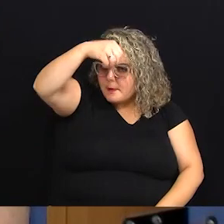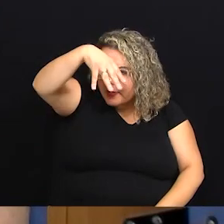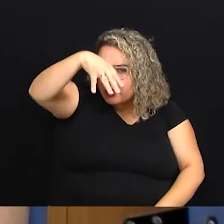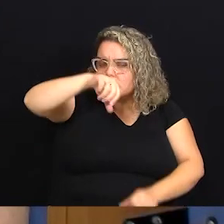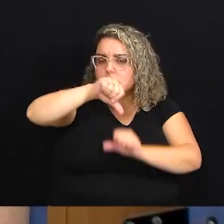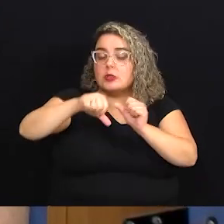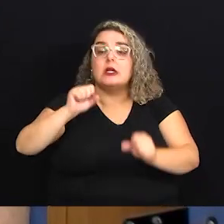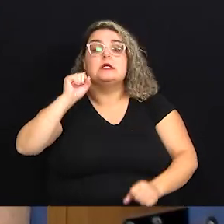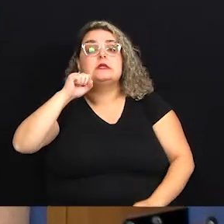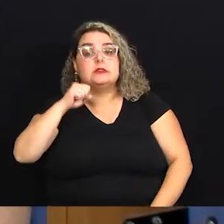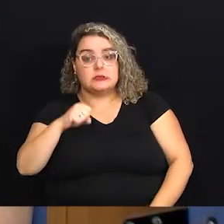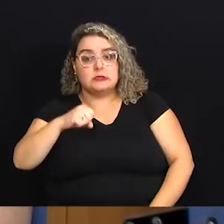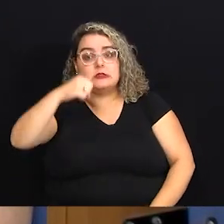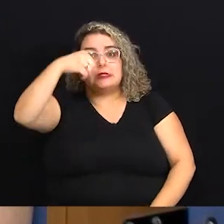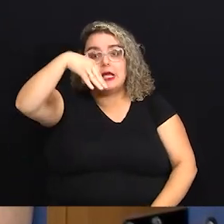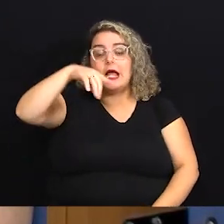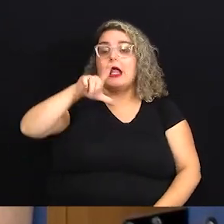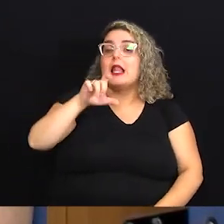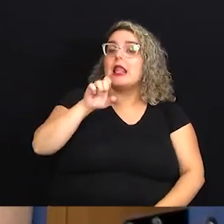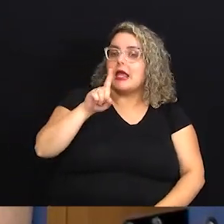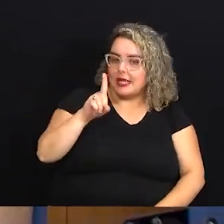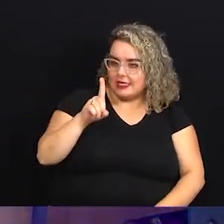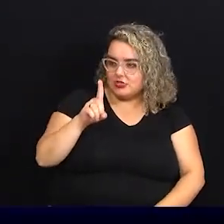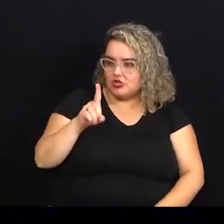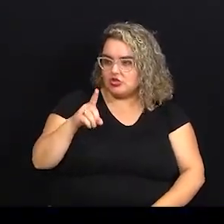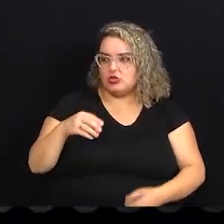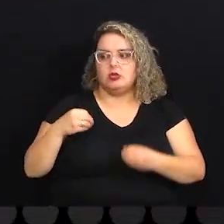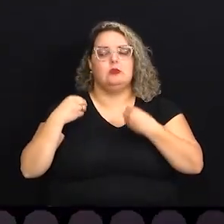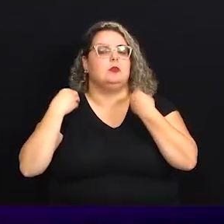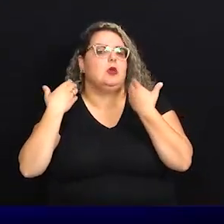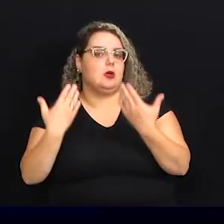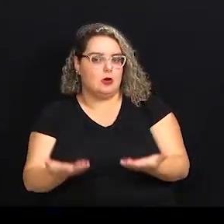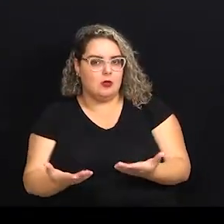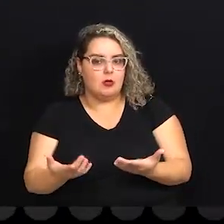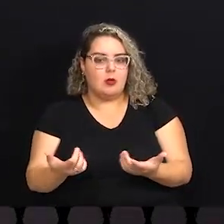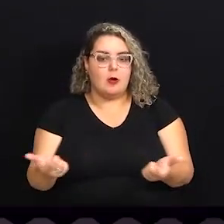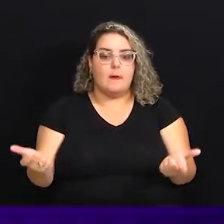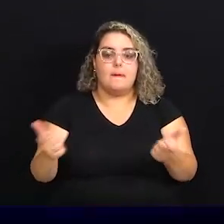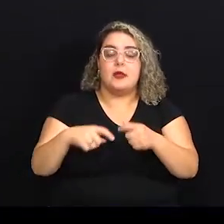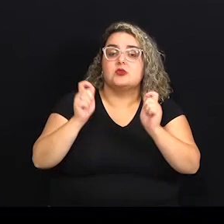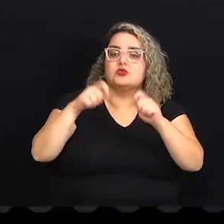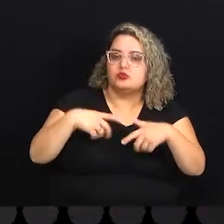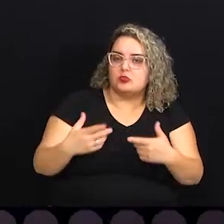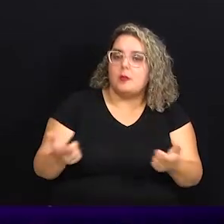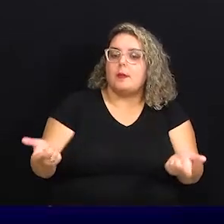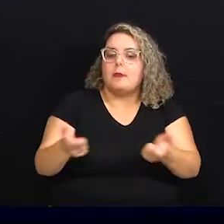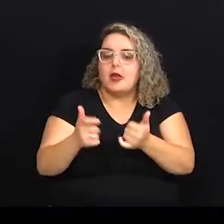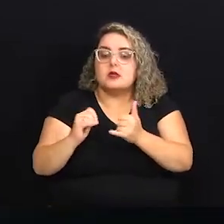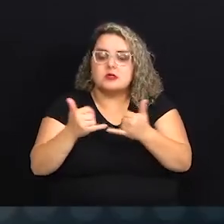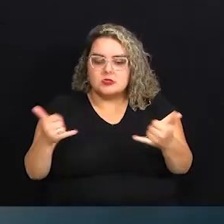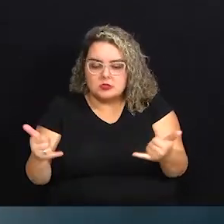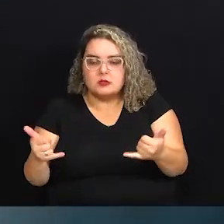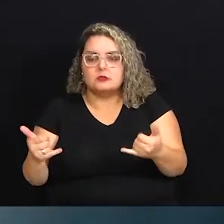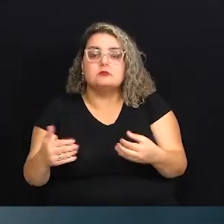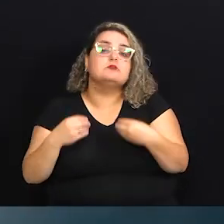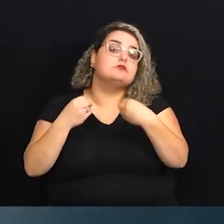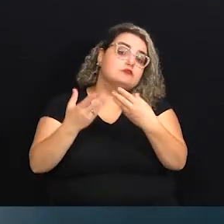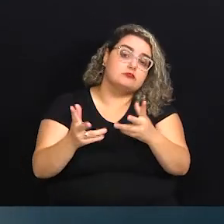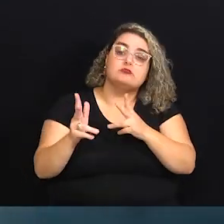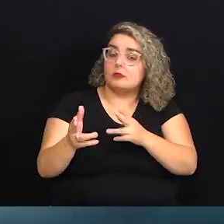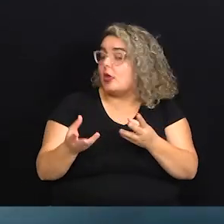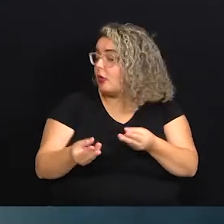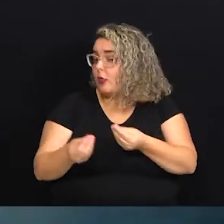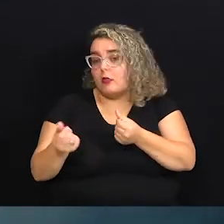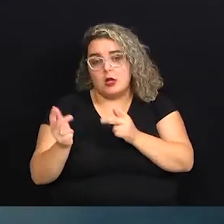boa opção? Sim, as lâmpadas LED, elas demandam menos potência, menos energia e